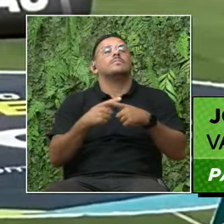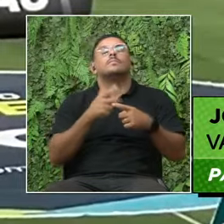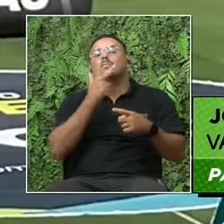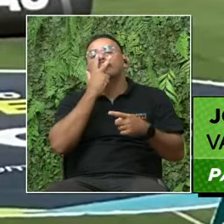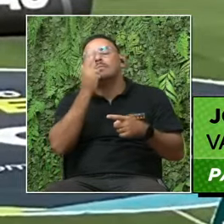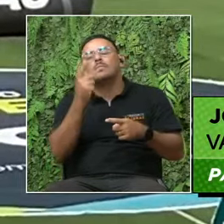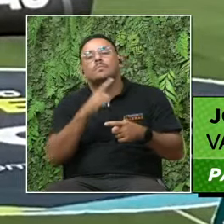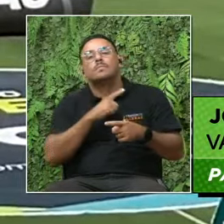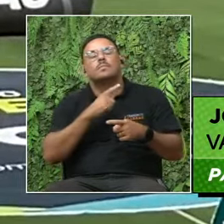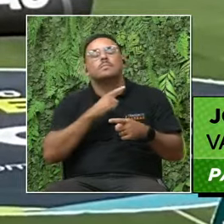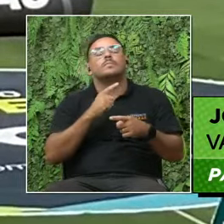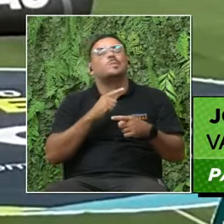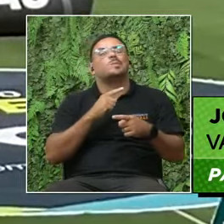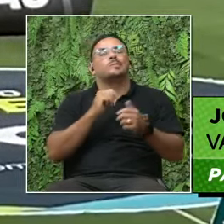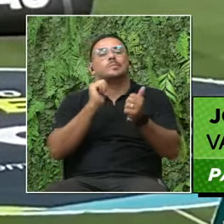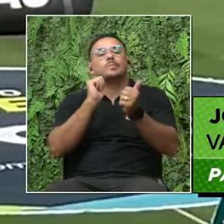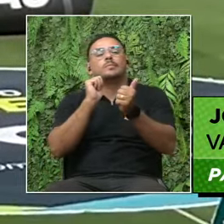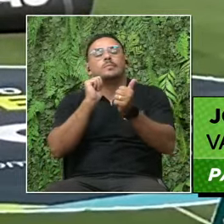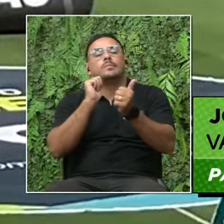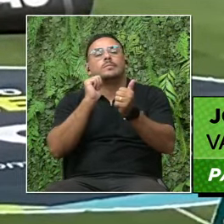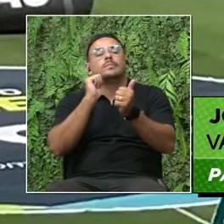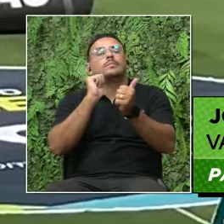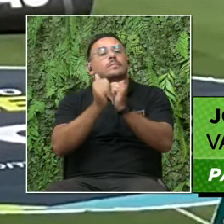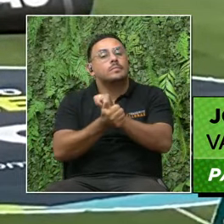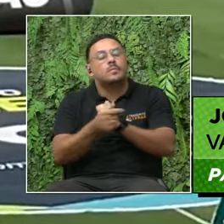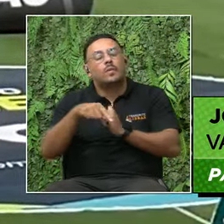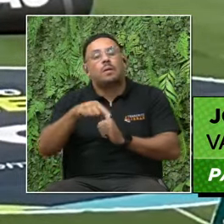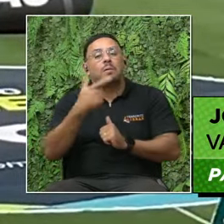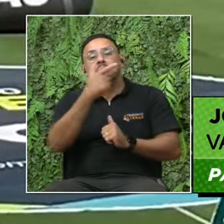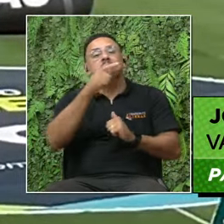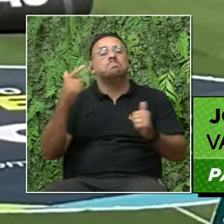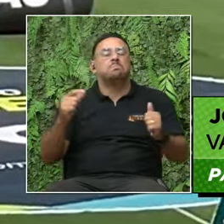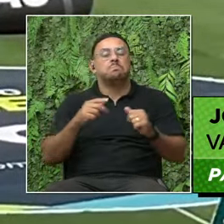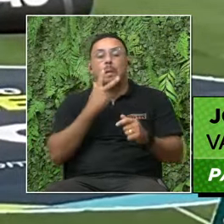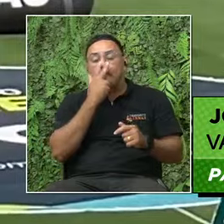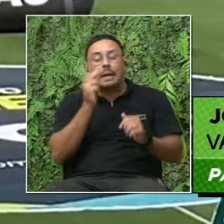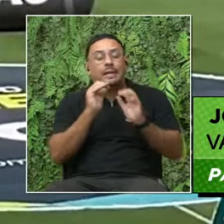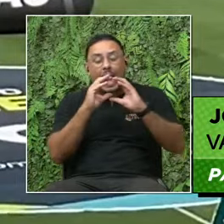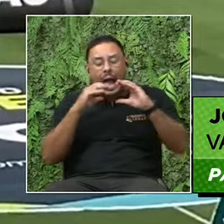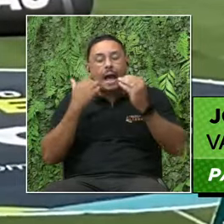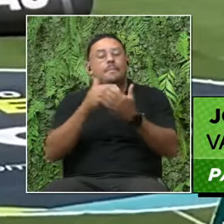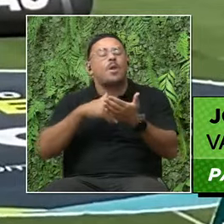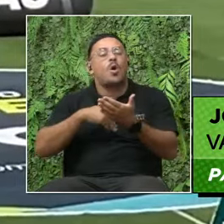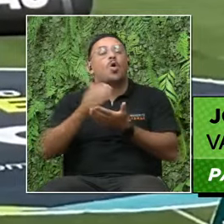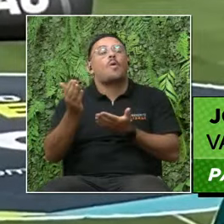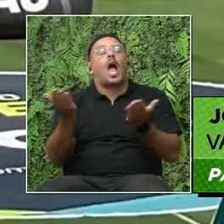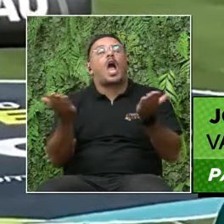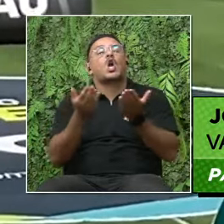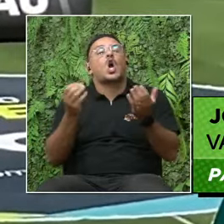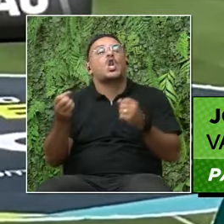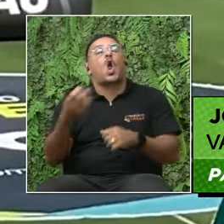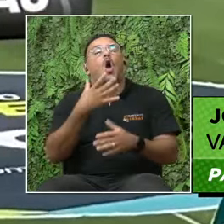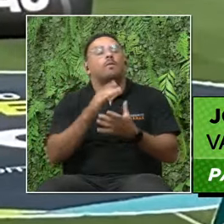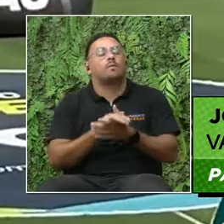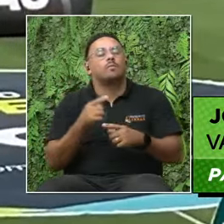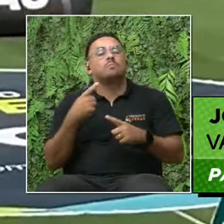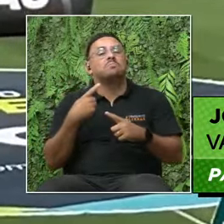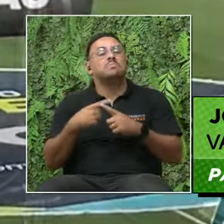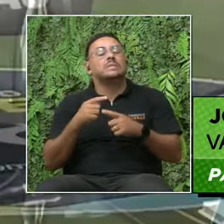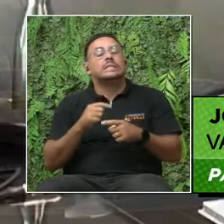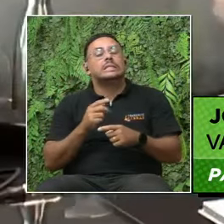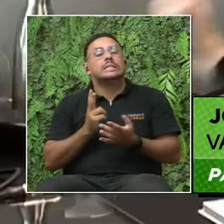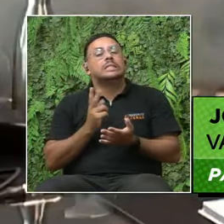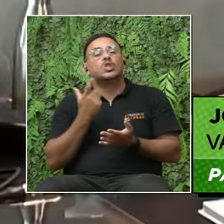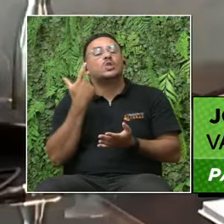parece que tem futebol aqui há muito pouco tempo parece que o Mineirão abriu agora duas três partidas porque sempre eles conseguem